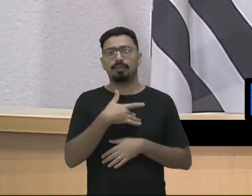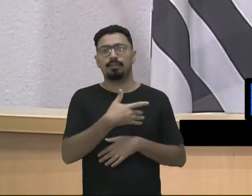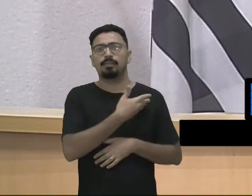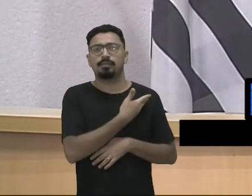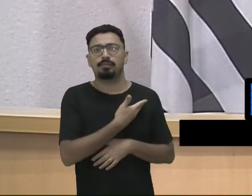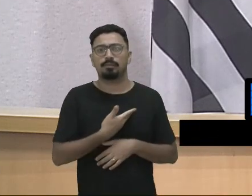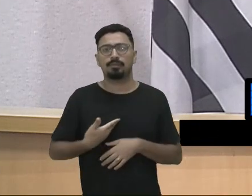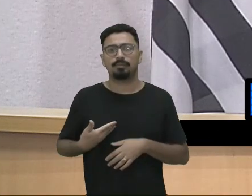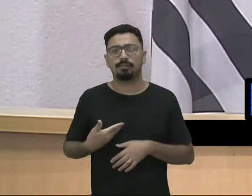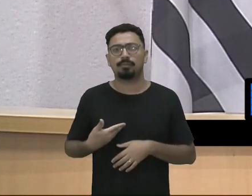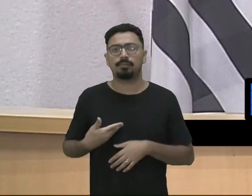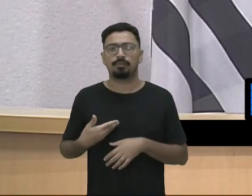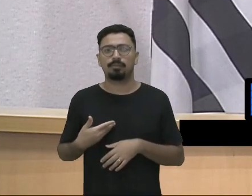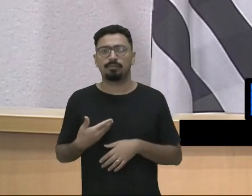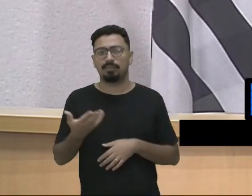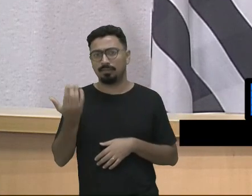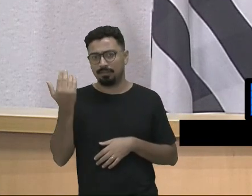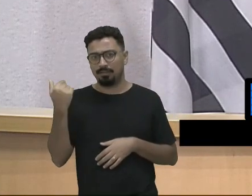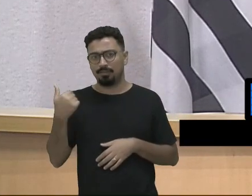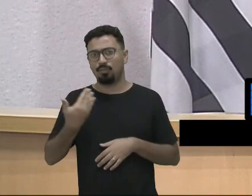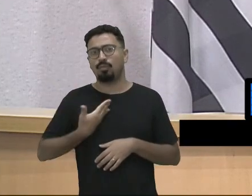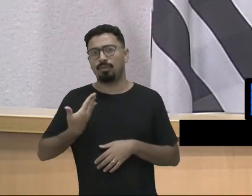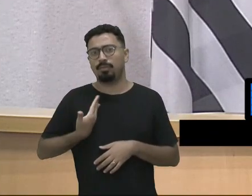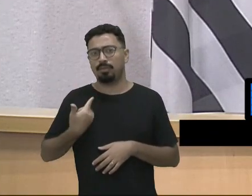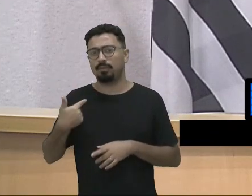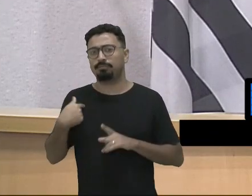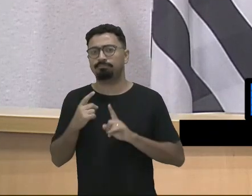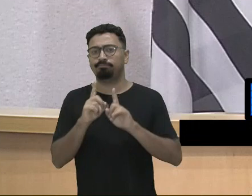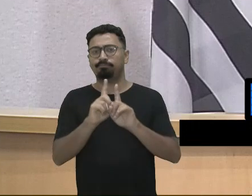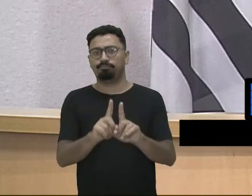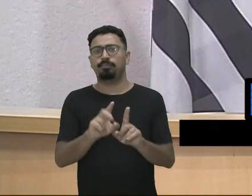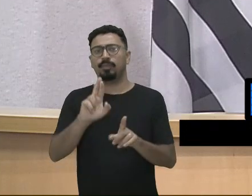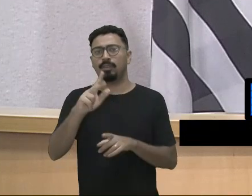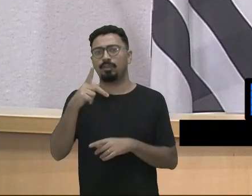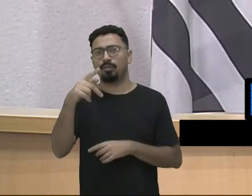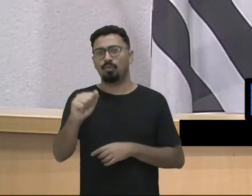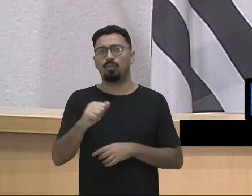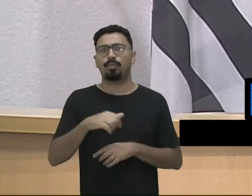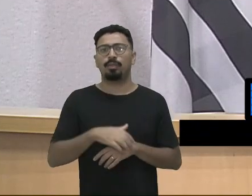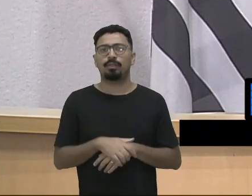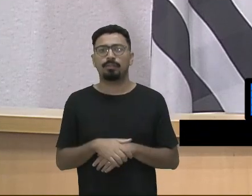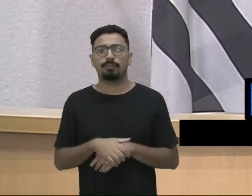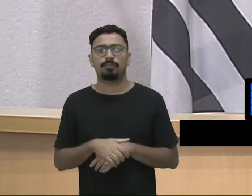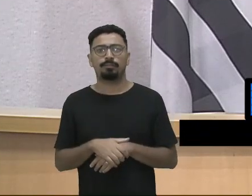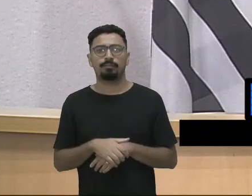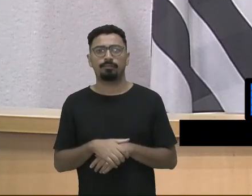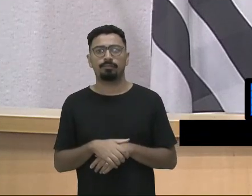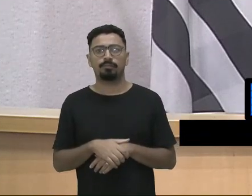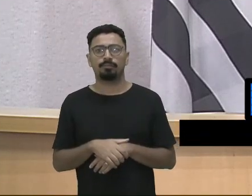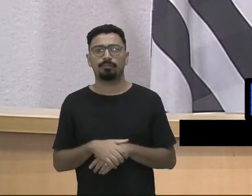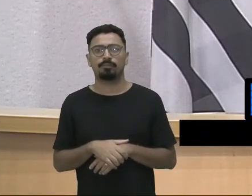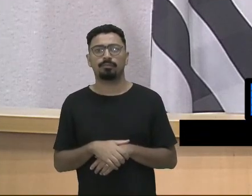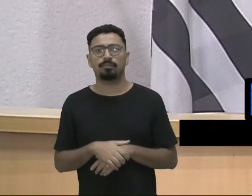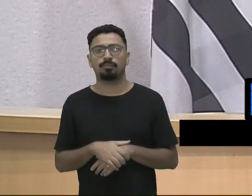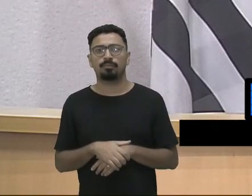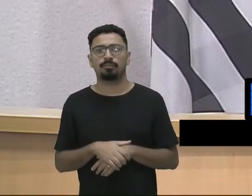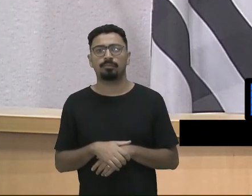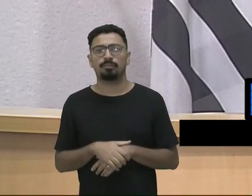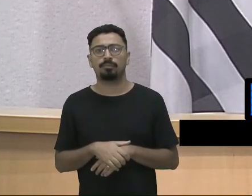pública, esses tempos atrás, levei uma amiga minha no pronto-socorro. e veio justo do